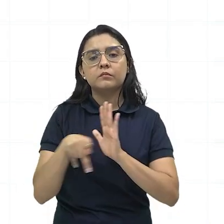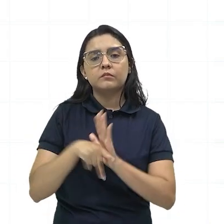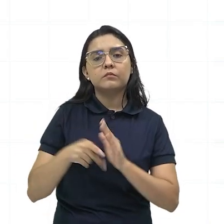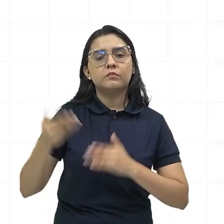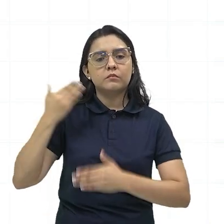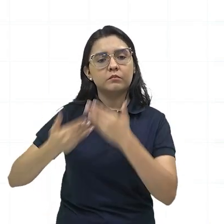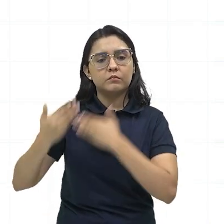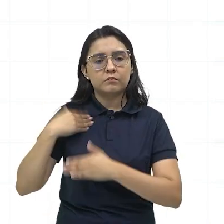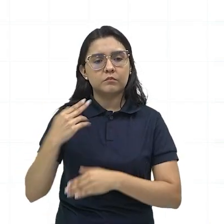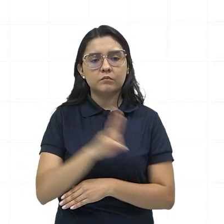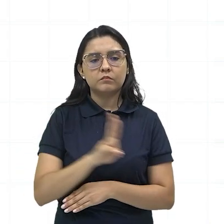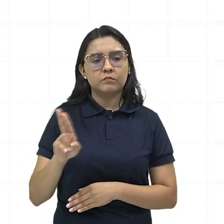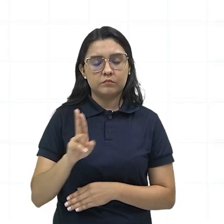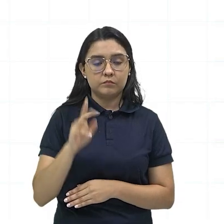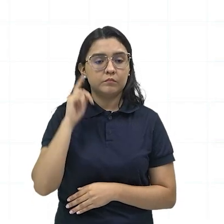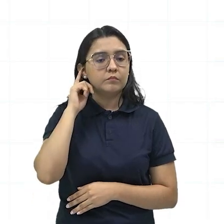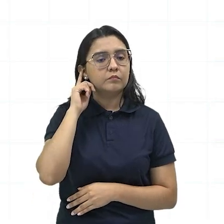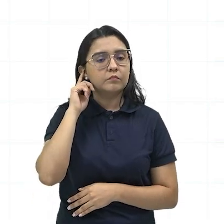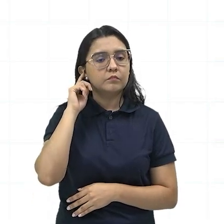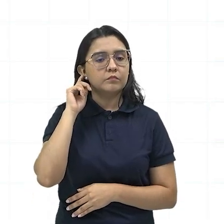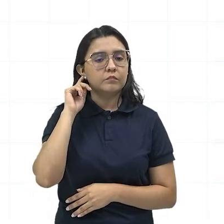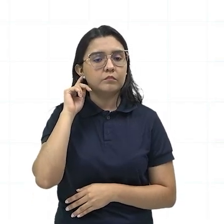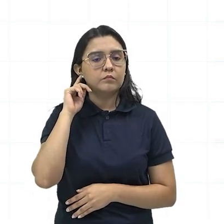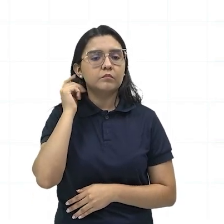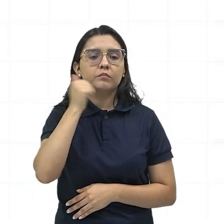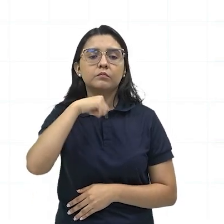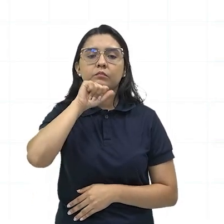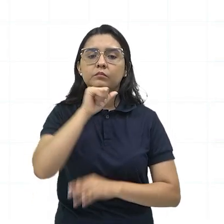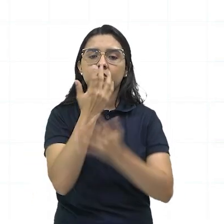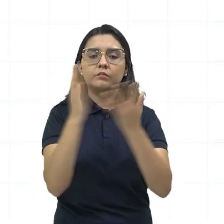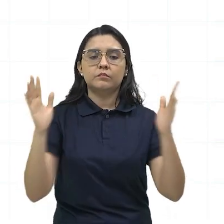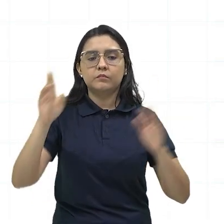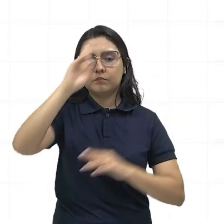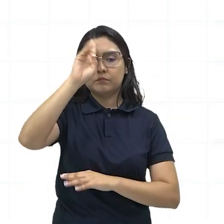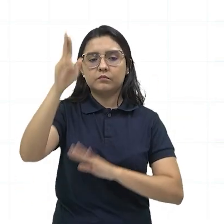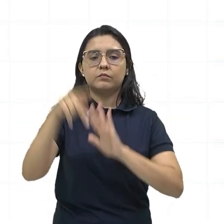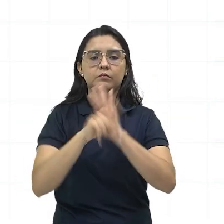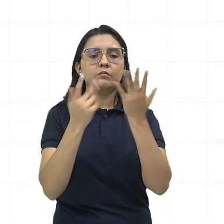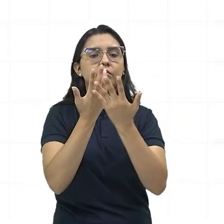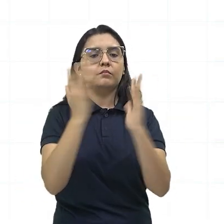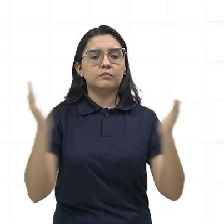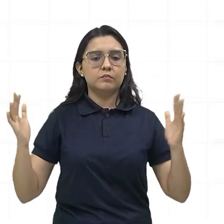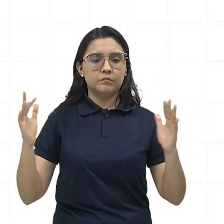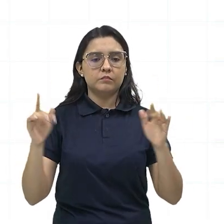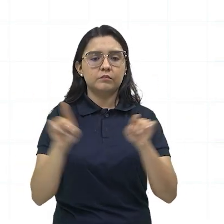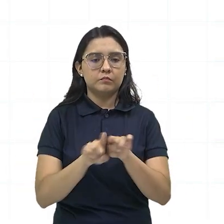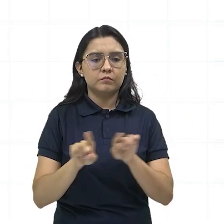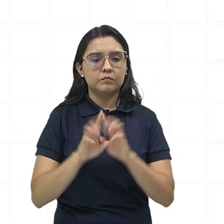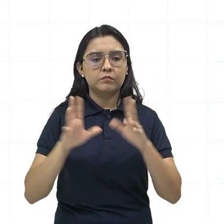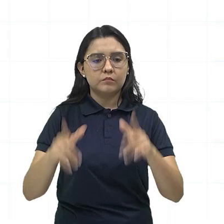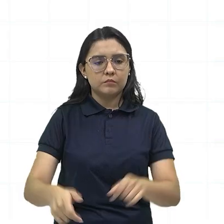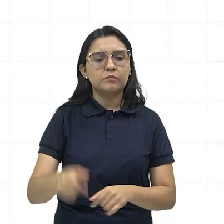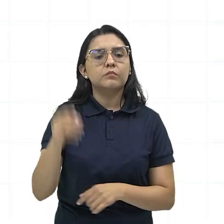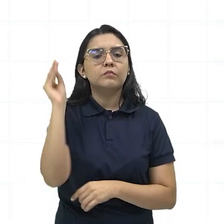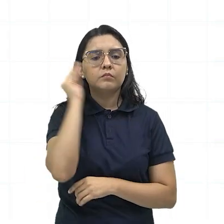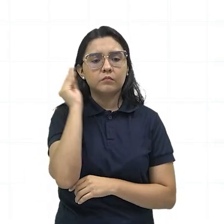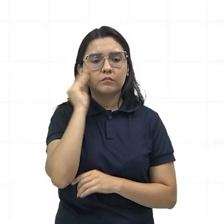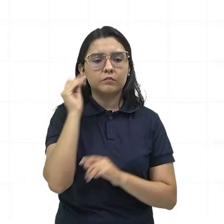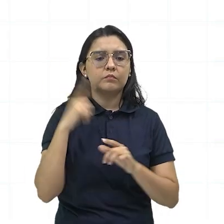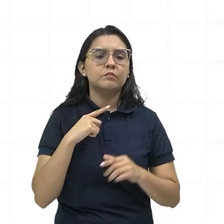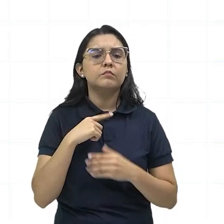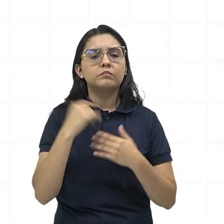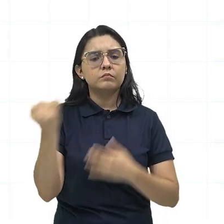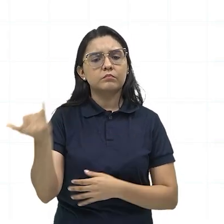eram chamados pelos nativos, né? Mãe da mata, senhora da selva, que a tudo assistiu, me conta o